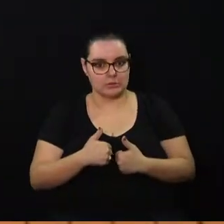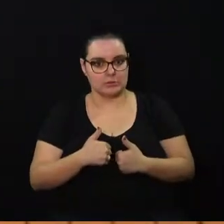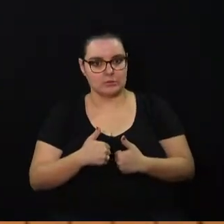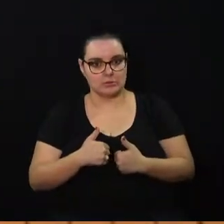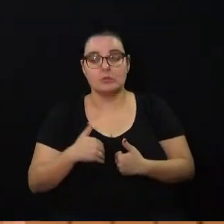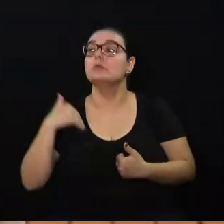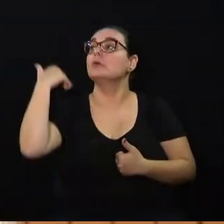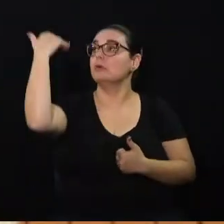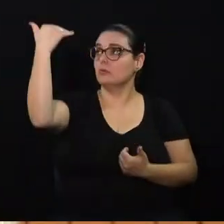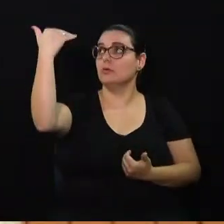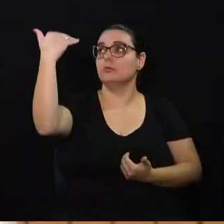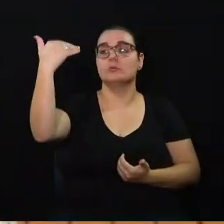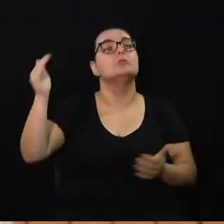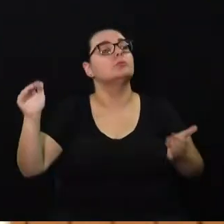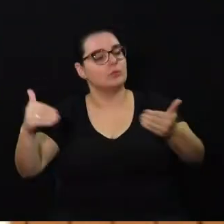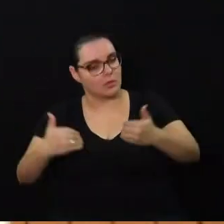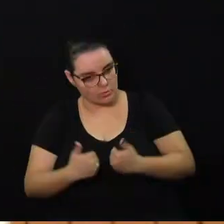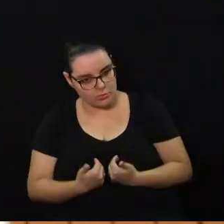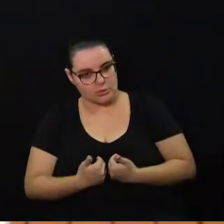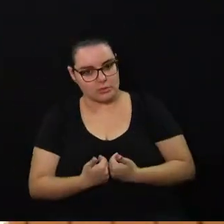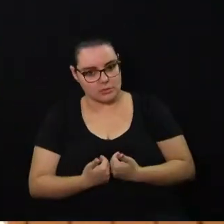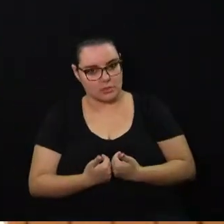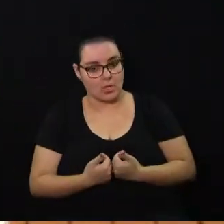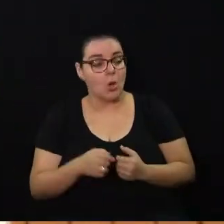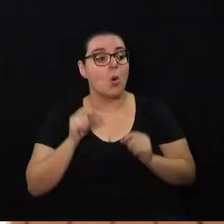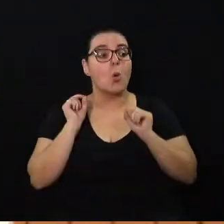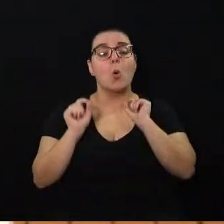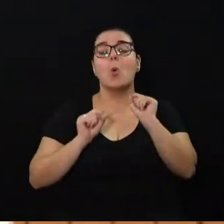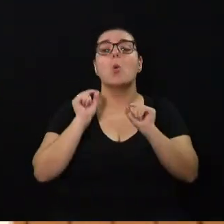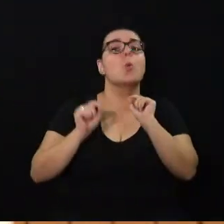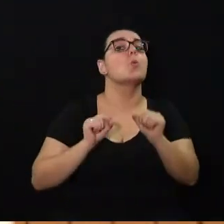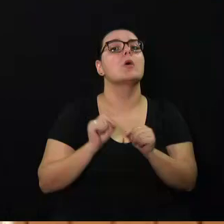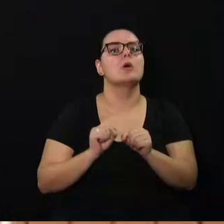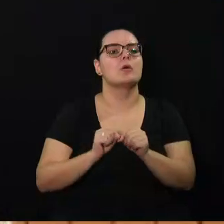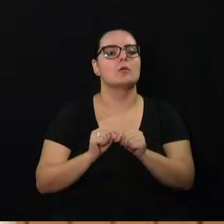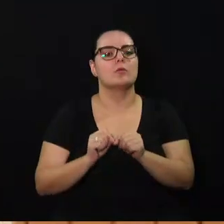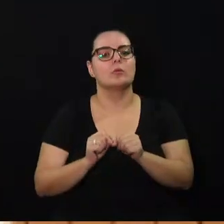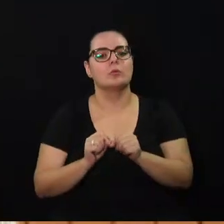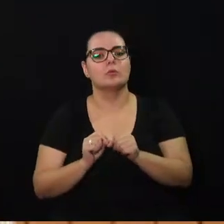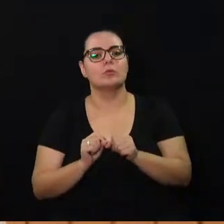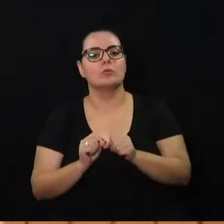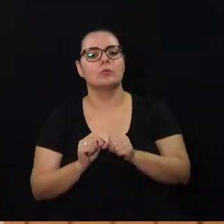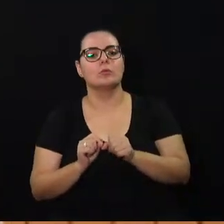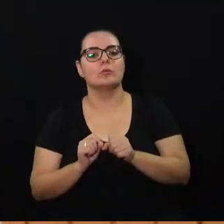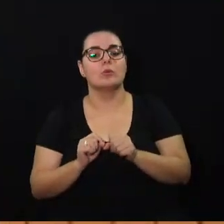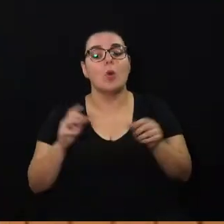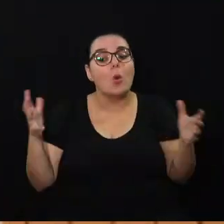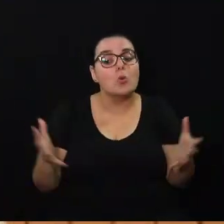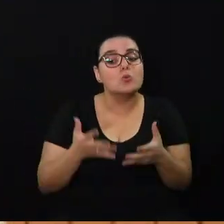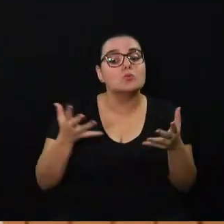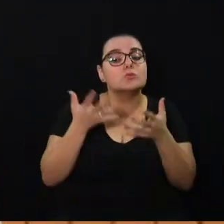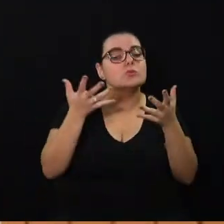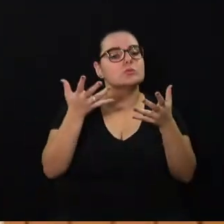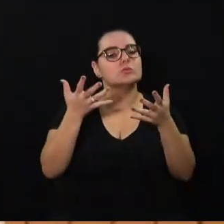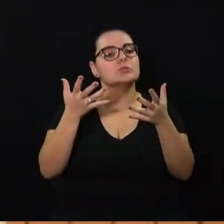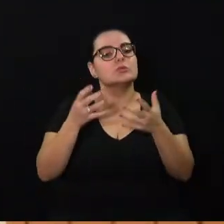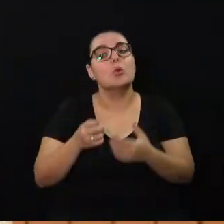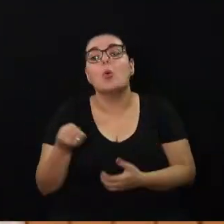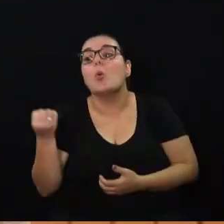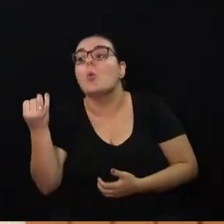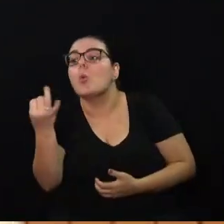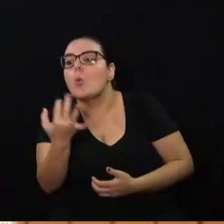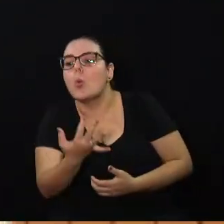adulto autista o que a gente vai proporcionar é o qual o quão os estímulos o qual eu vou conseguir